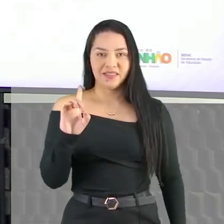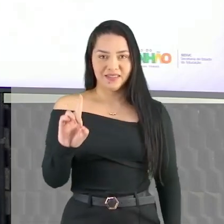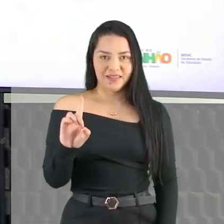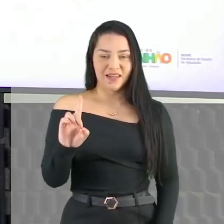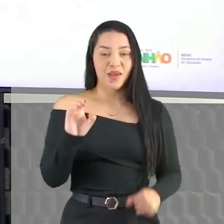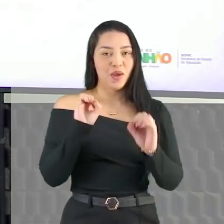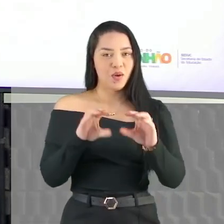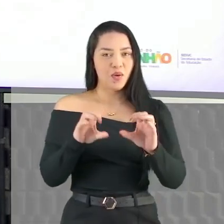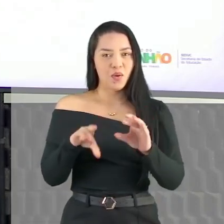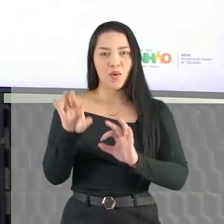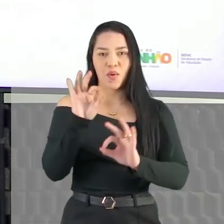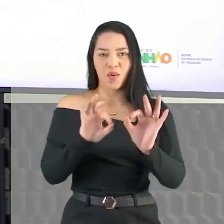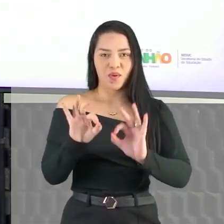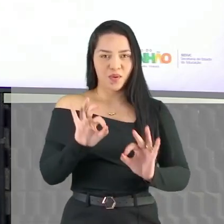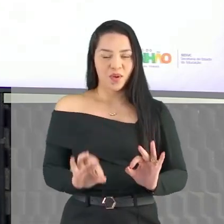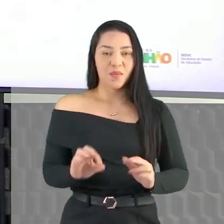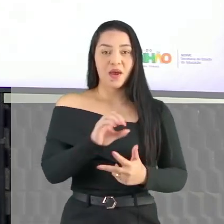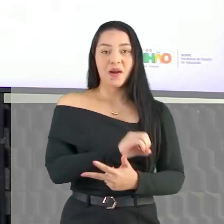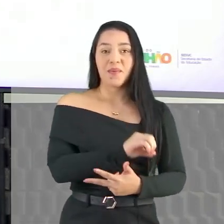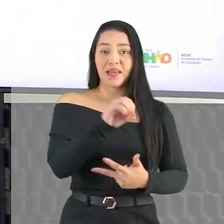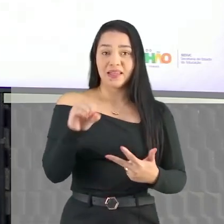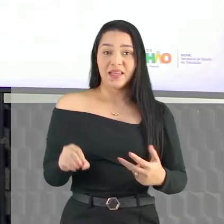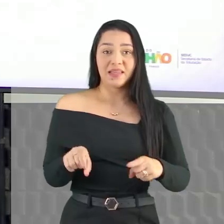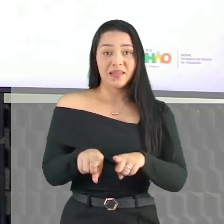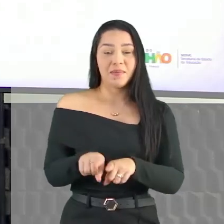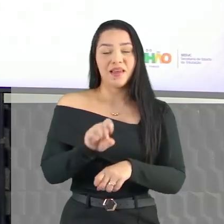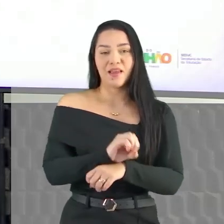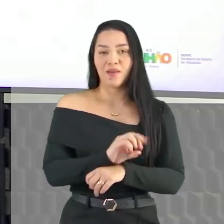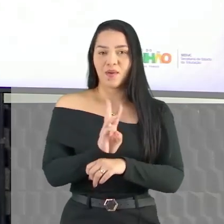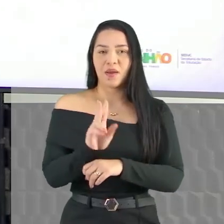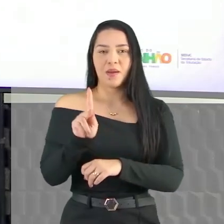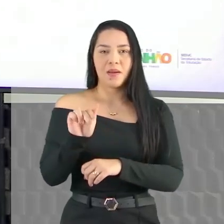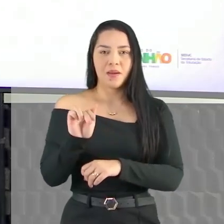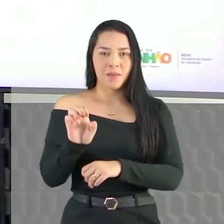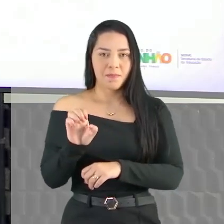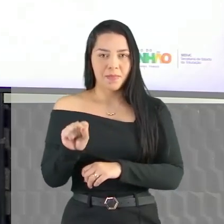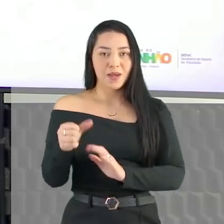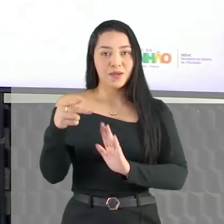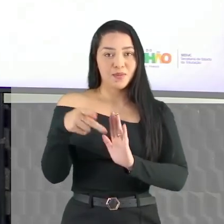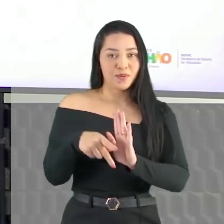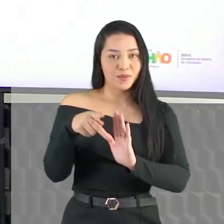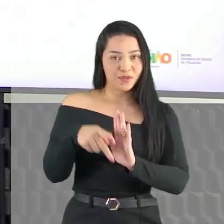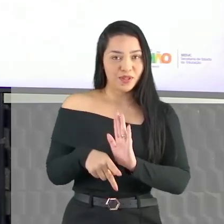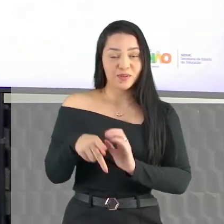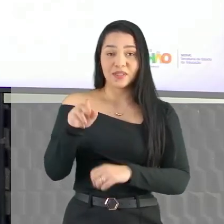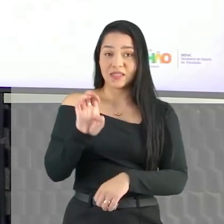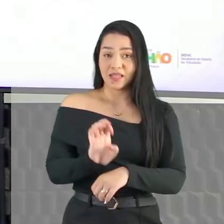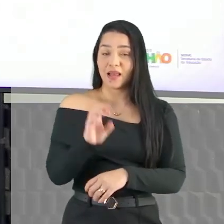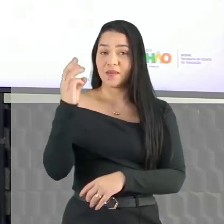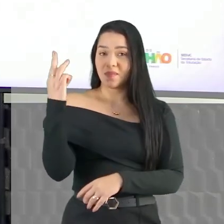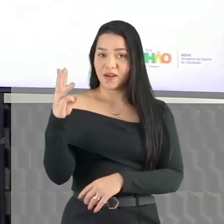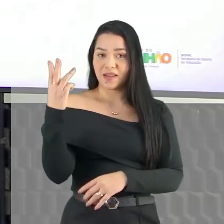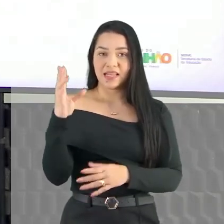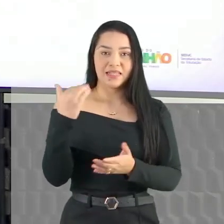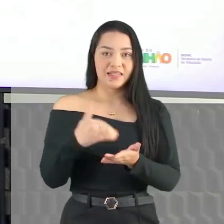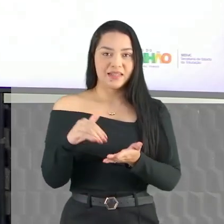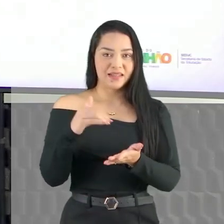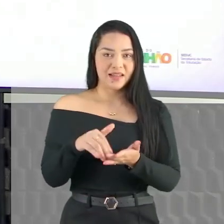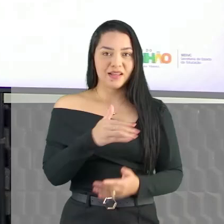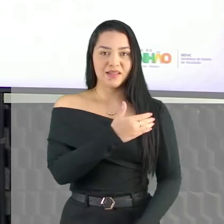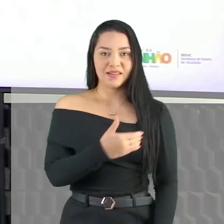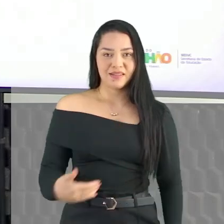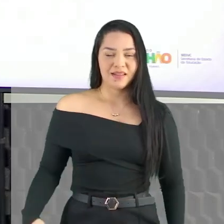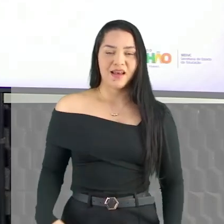cursinho preparatório para o Enem e para o PAS da UEMA. É um projeto do Governo do Estado do Maranhão, através da Secretaria de